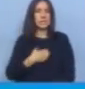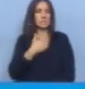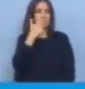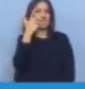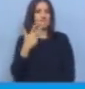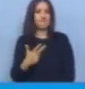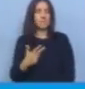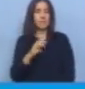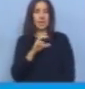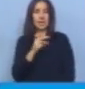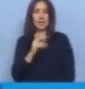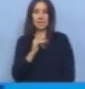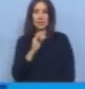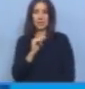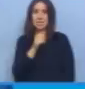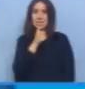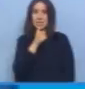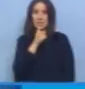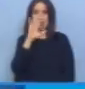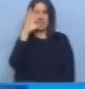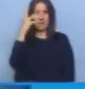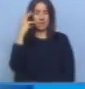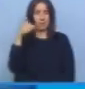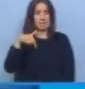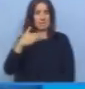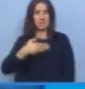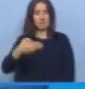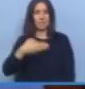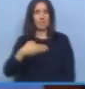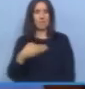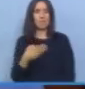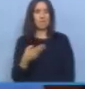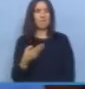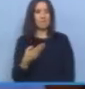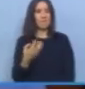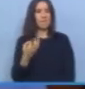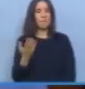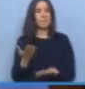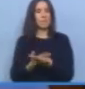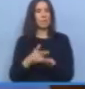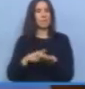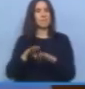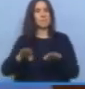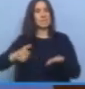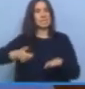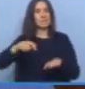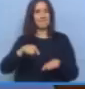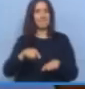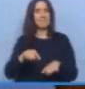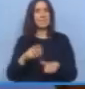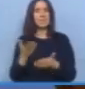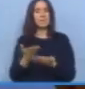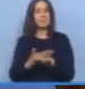sentido a Cáritas ter decidido, no evento desta semana, colocar o pão em cima da mesa e pegar